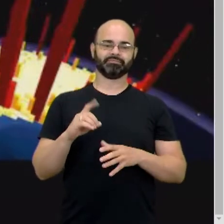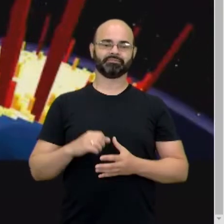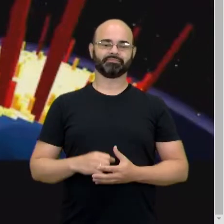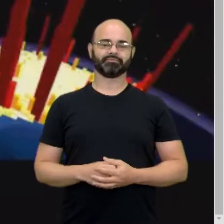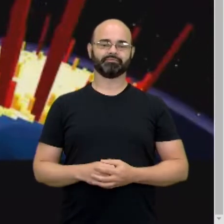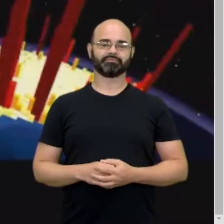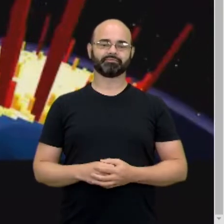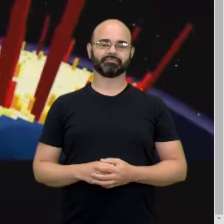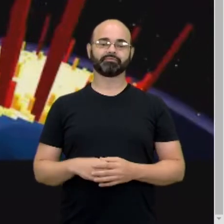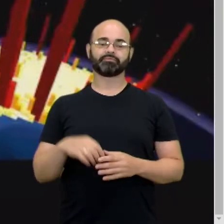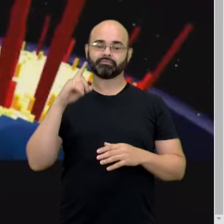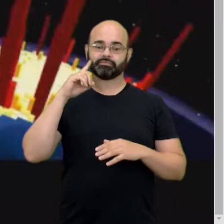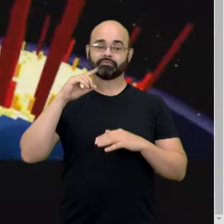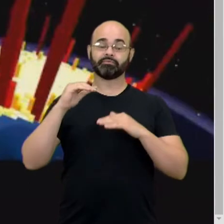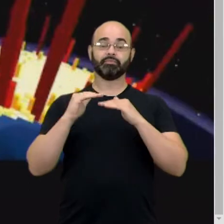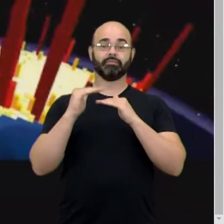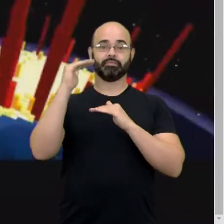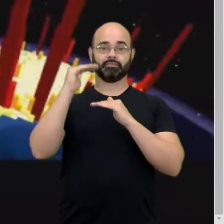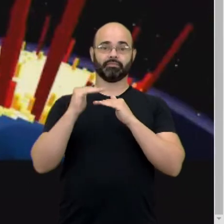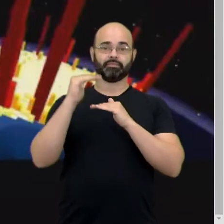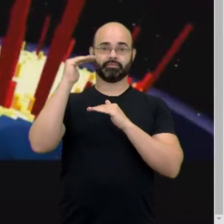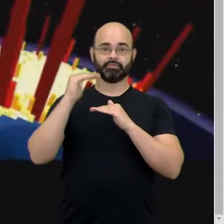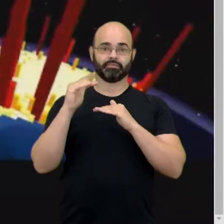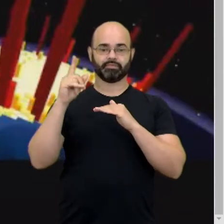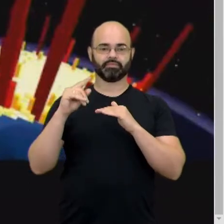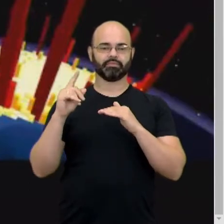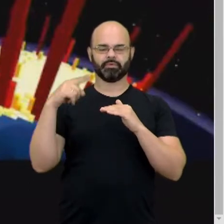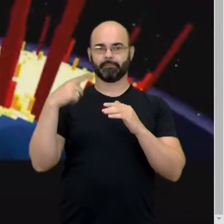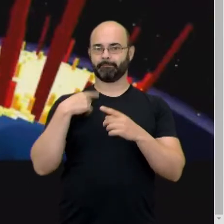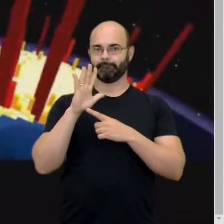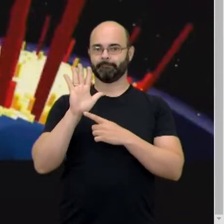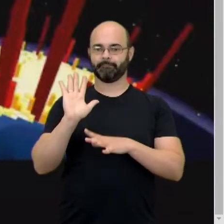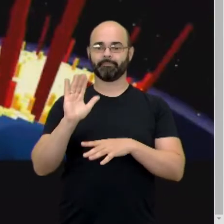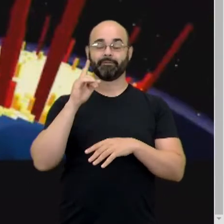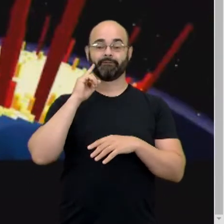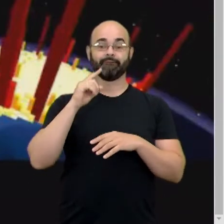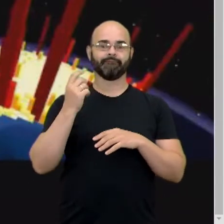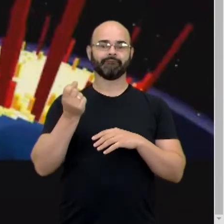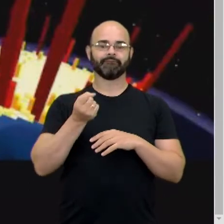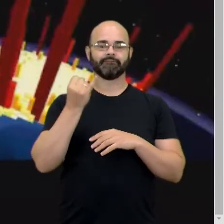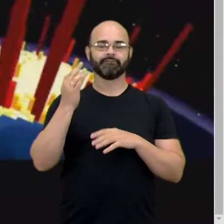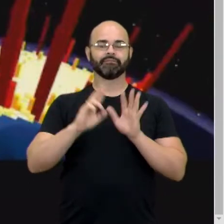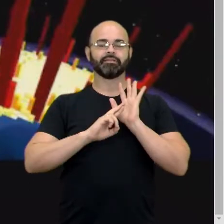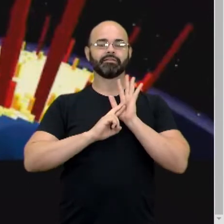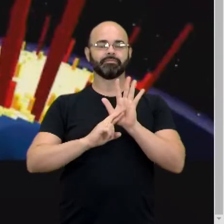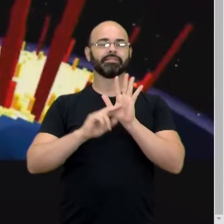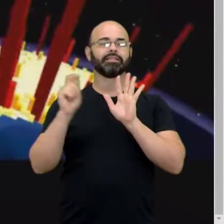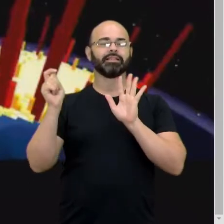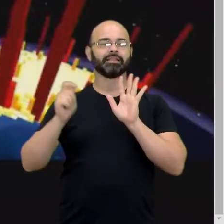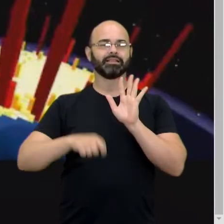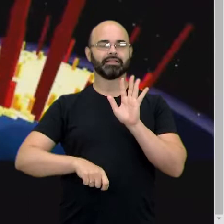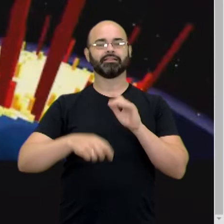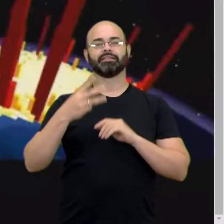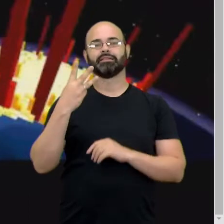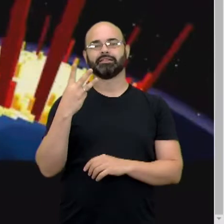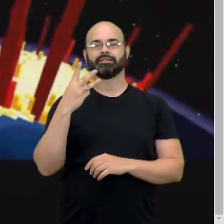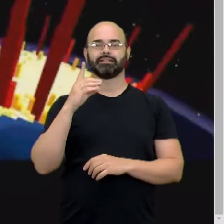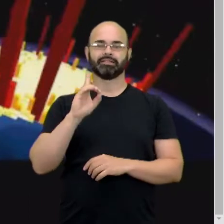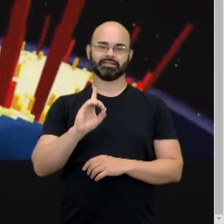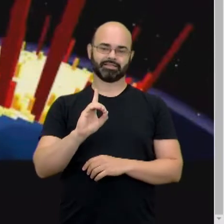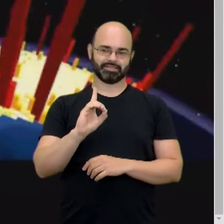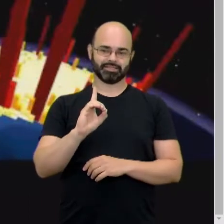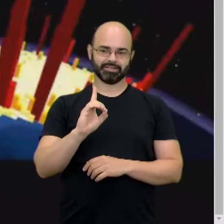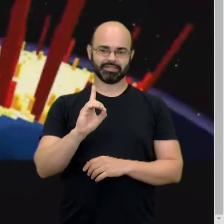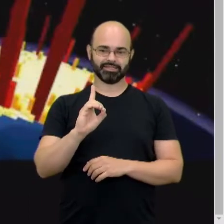representada pela altura e na figura abaixo, depois eu vou mostrar para vocês, temos uma forma de representação tridimensional